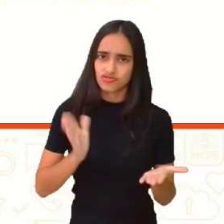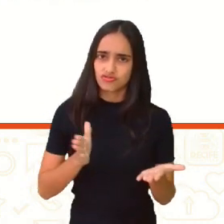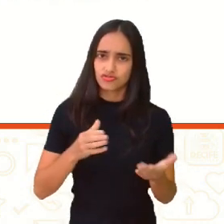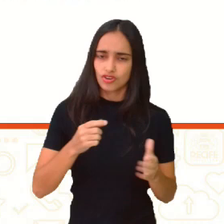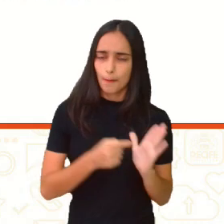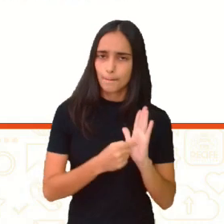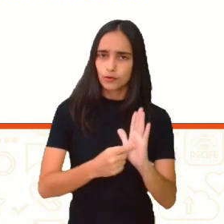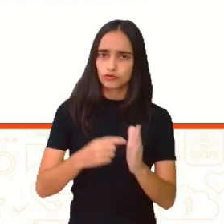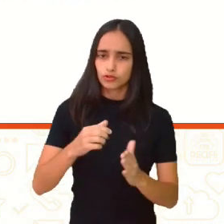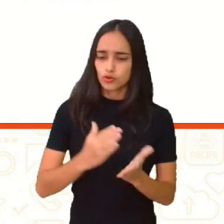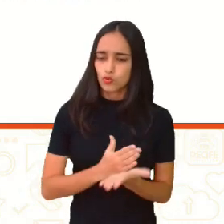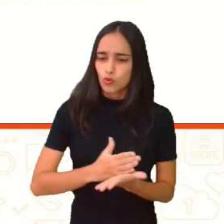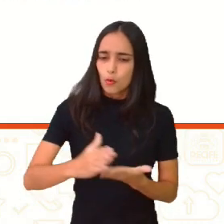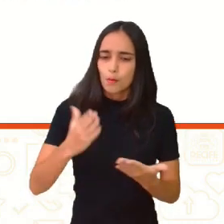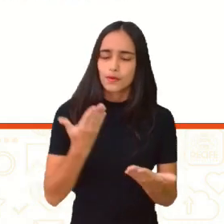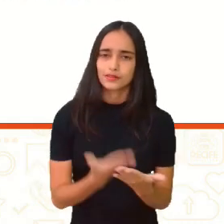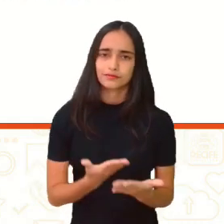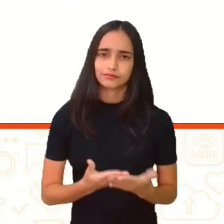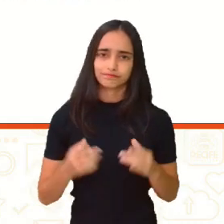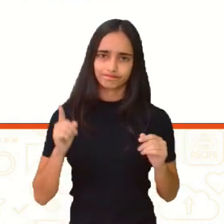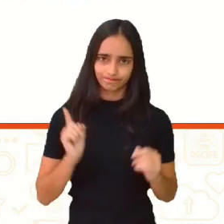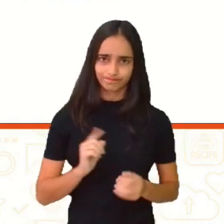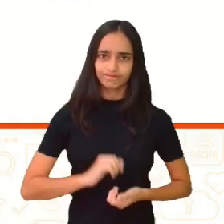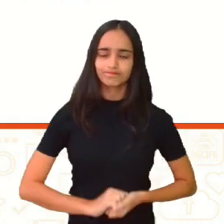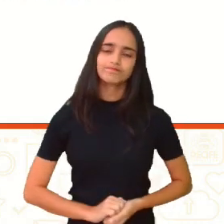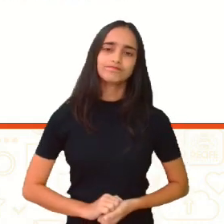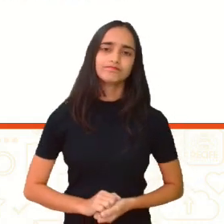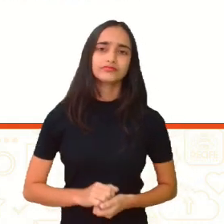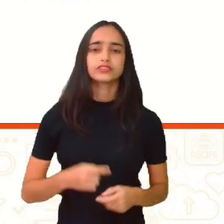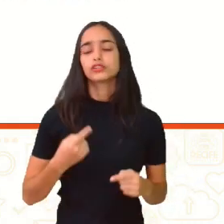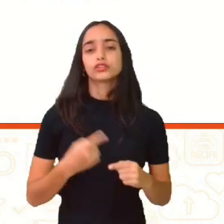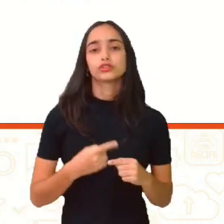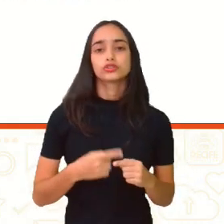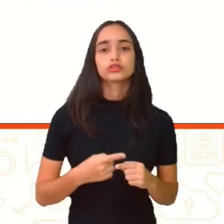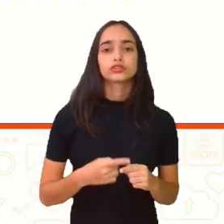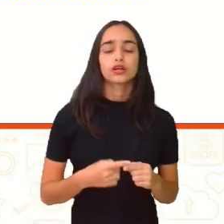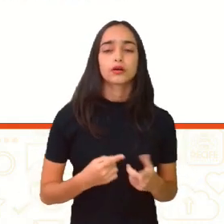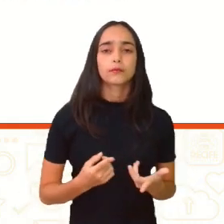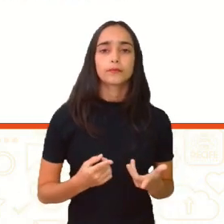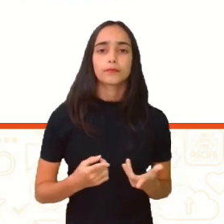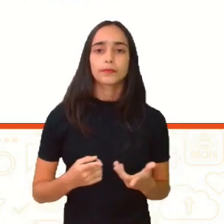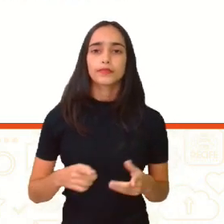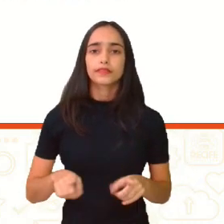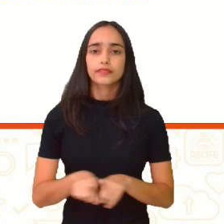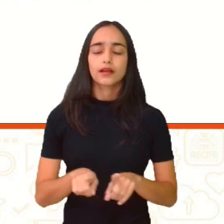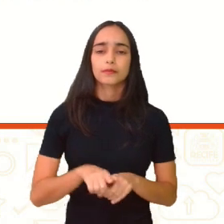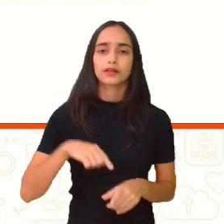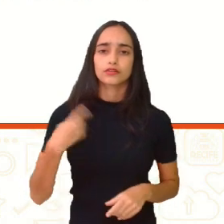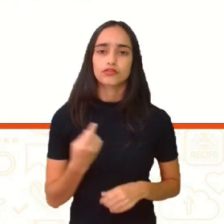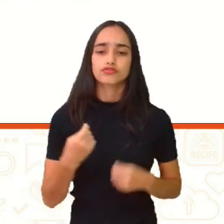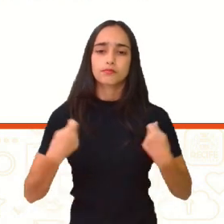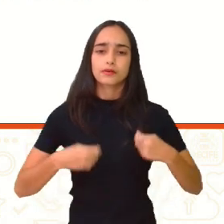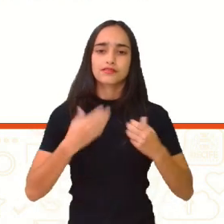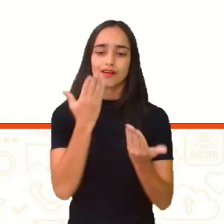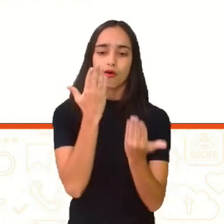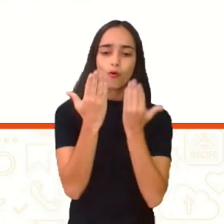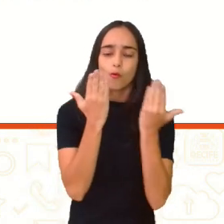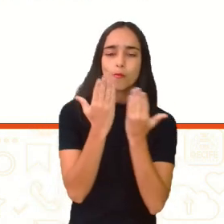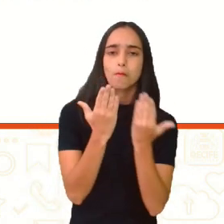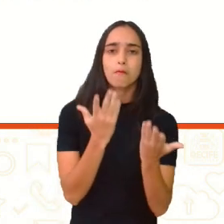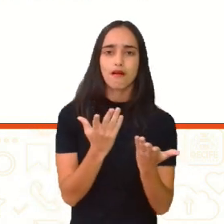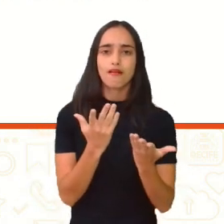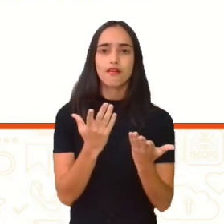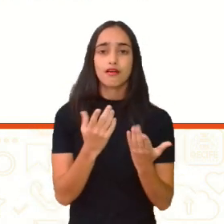comparar palavras, porque quando a gente faz análise comparativa, a gente está dando a oportunidade do estudante perceber diferenças